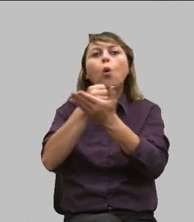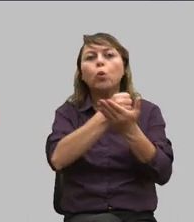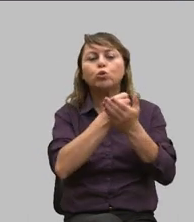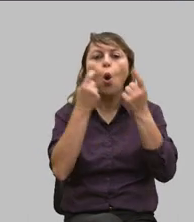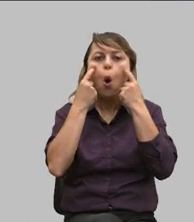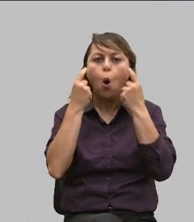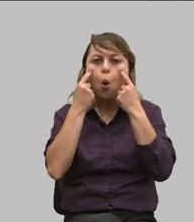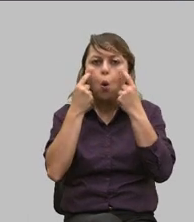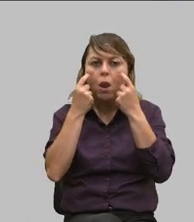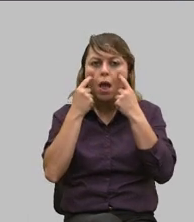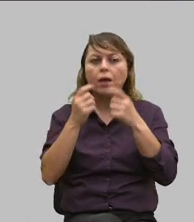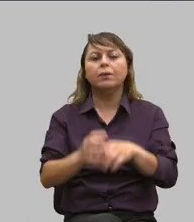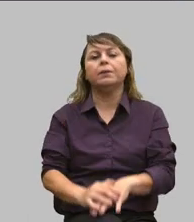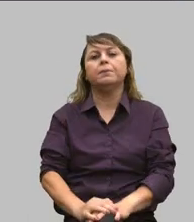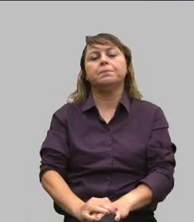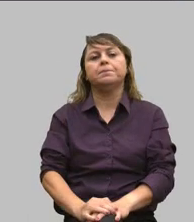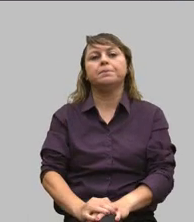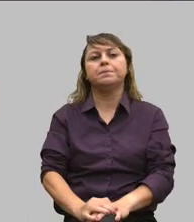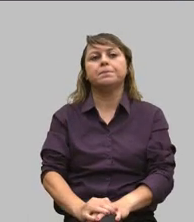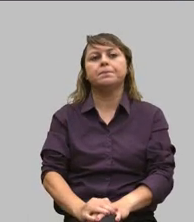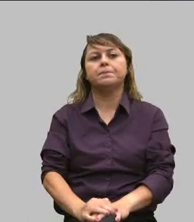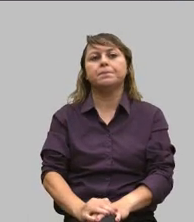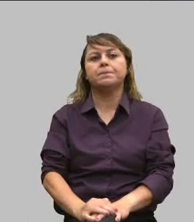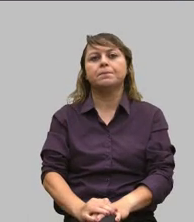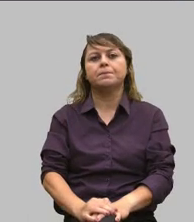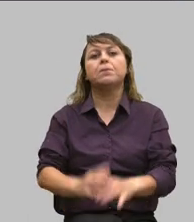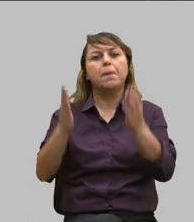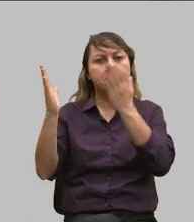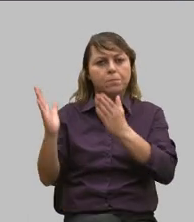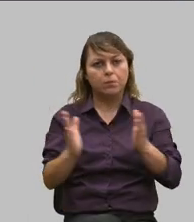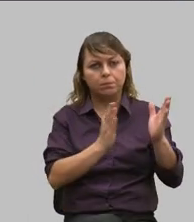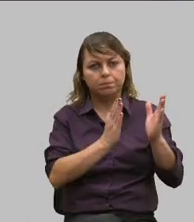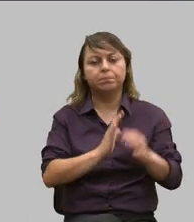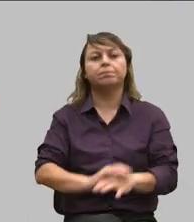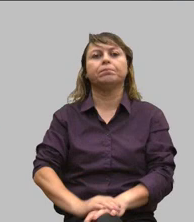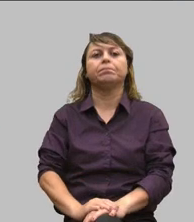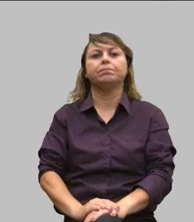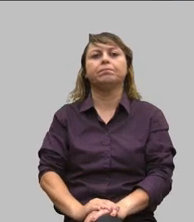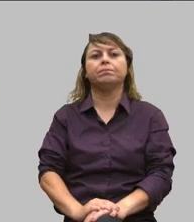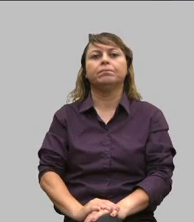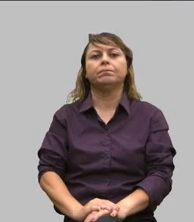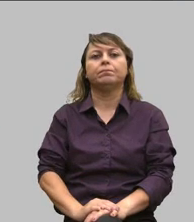explicadinho mas qualquer coisa eu vou pode passando não volt um